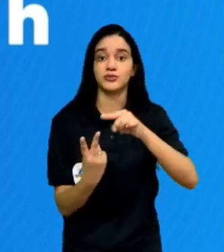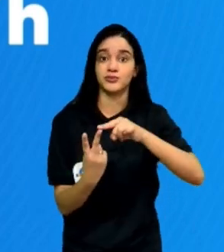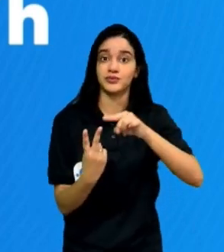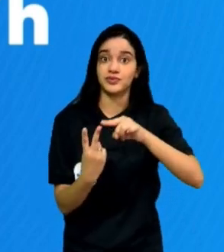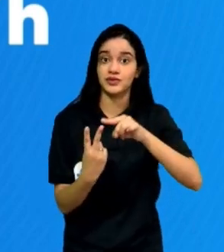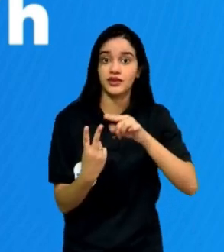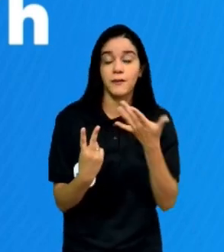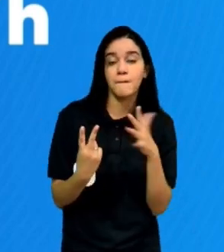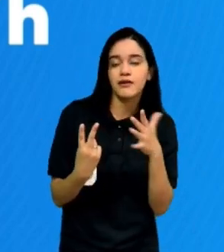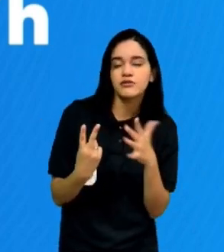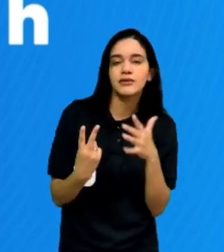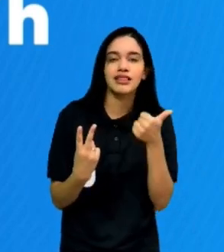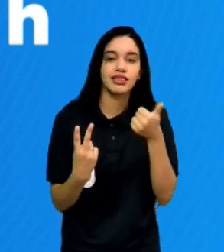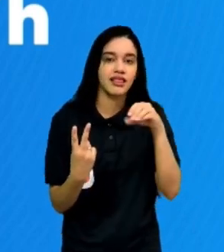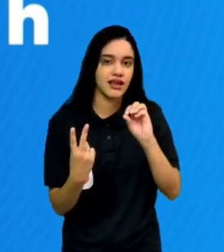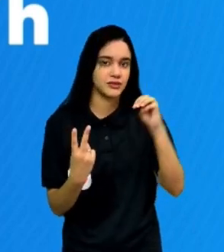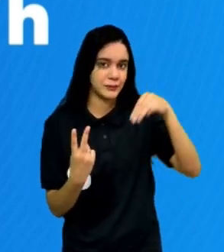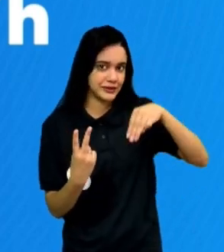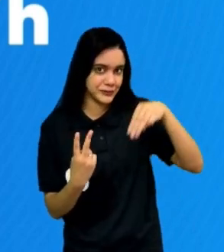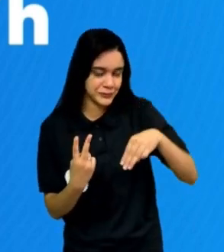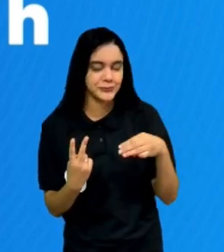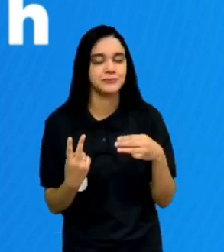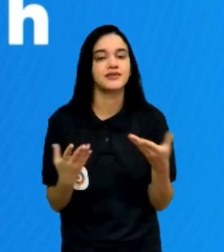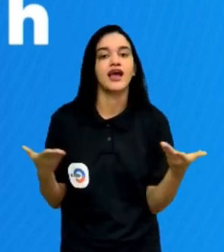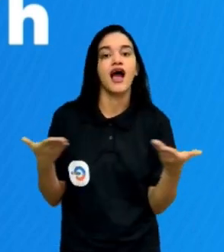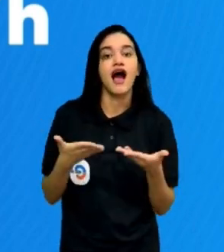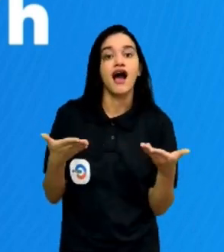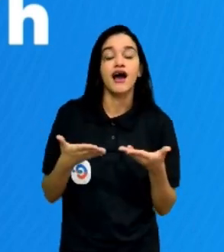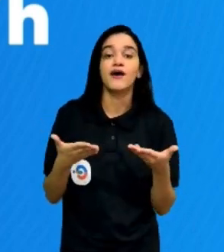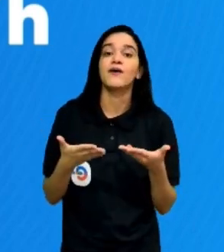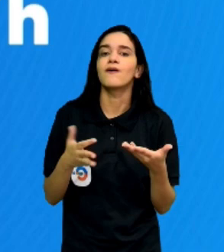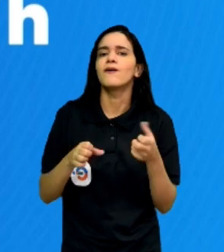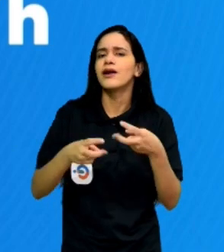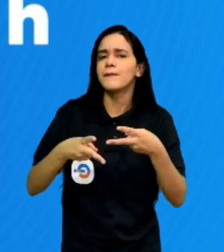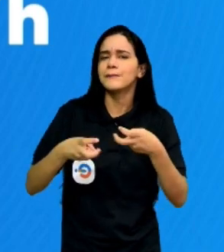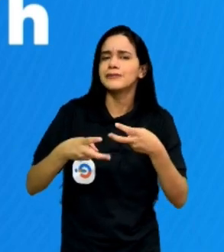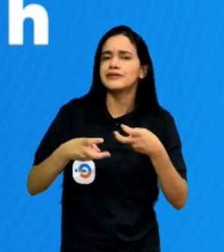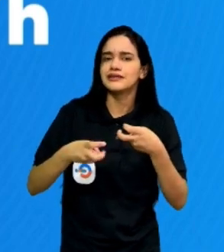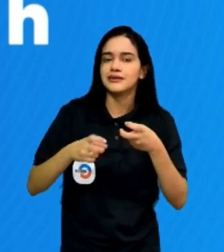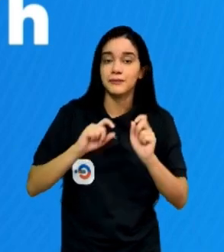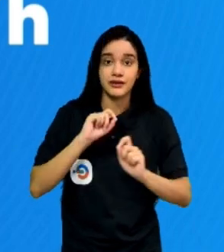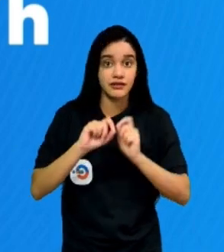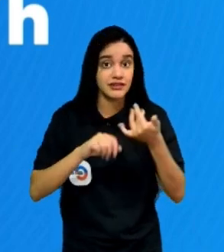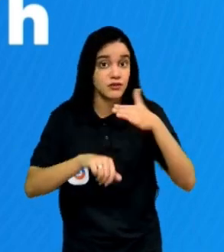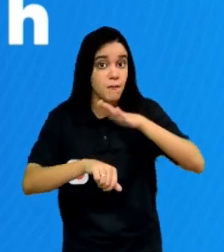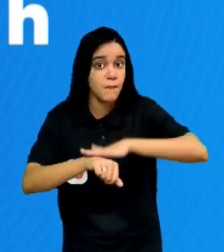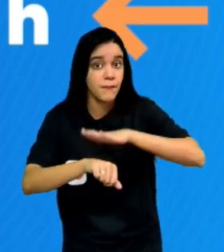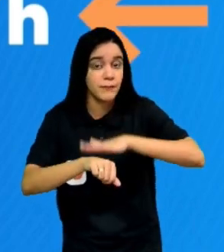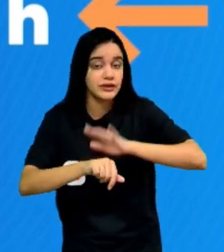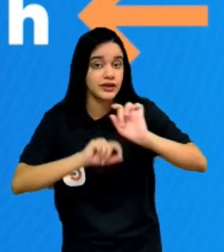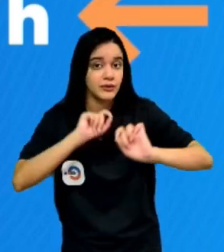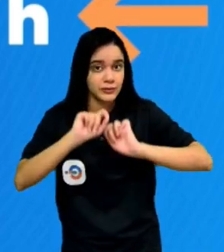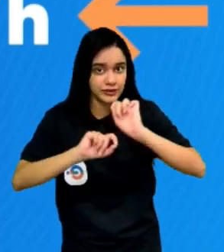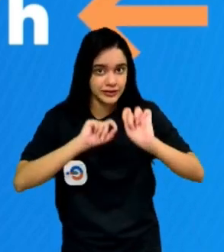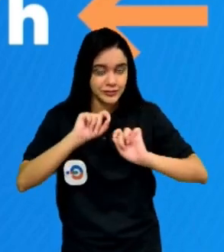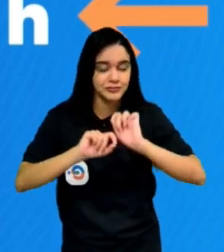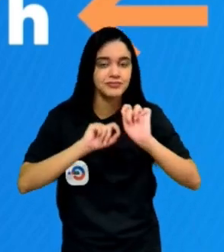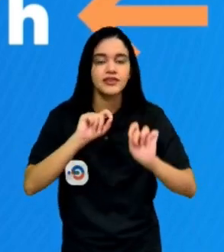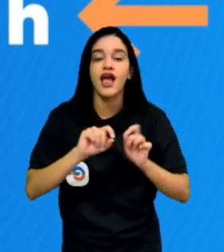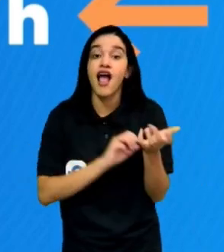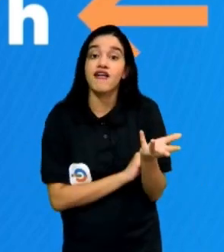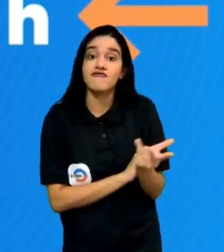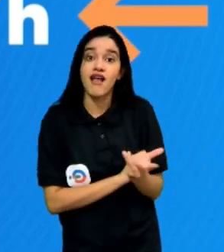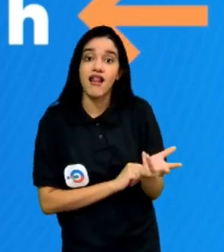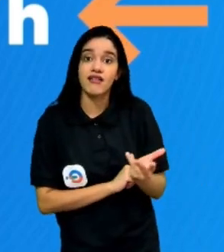gastou 10 minutos. A terceira grandeza que a gente pode identificar nessa situação é a grandeza